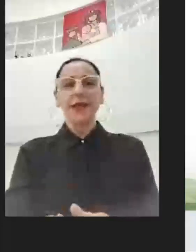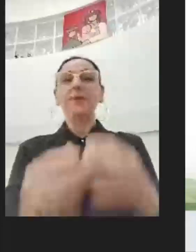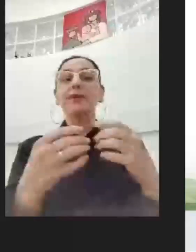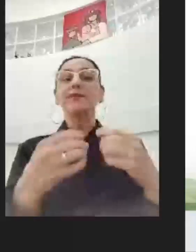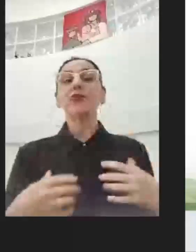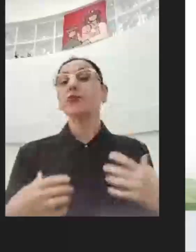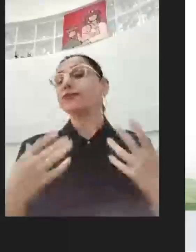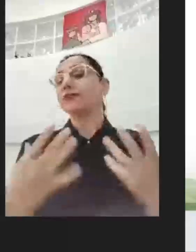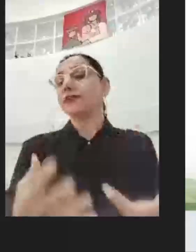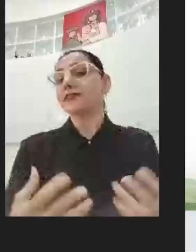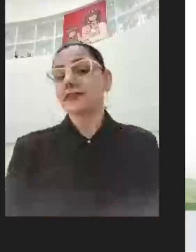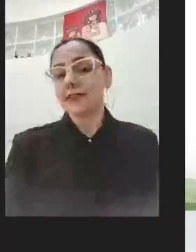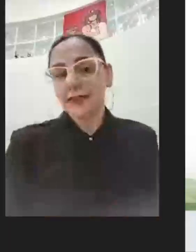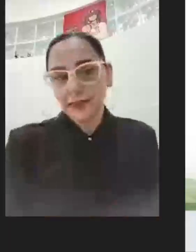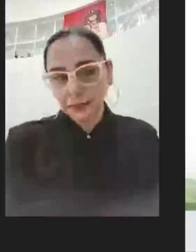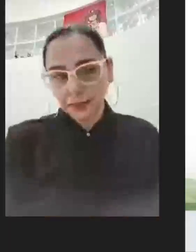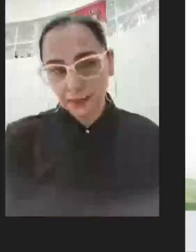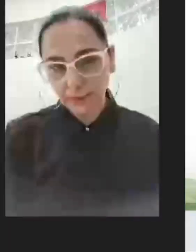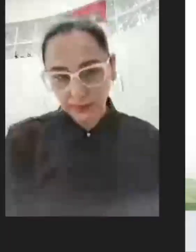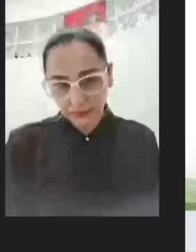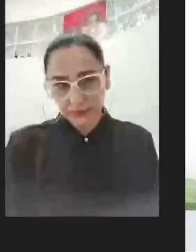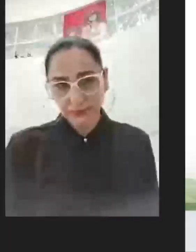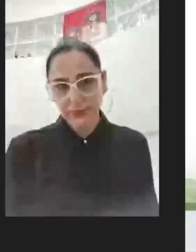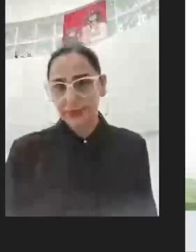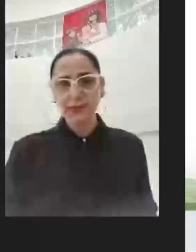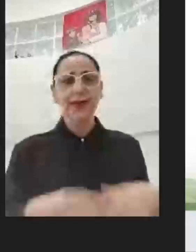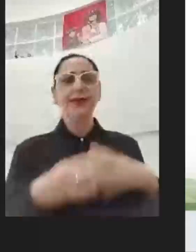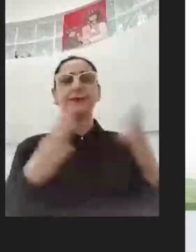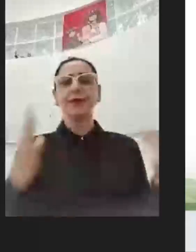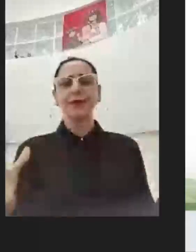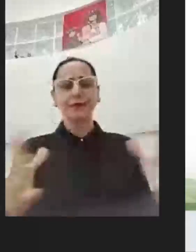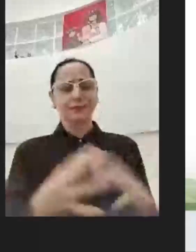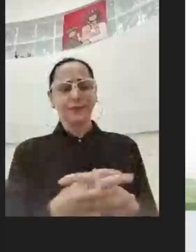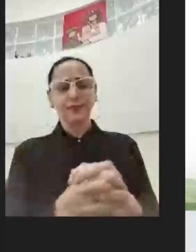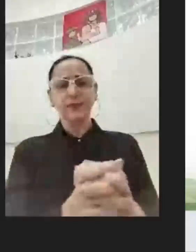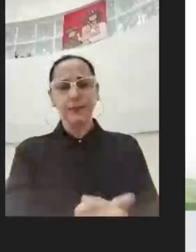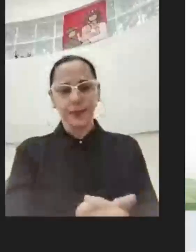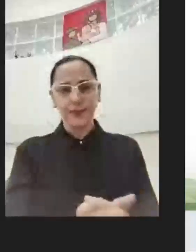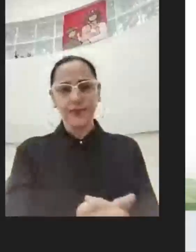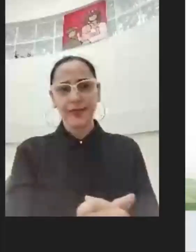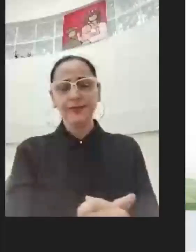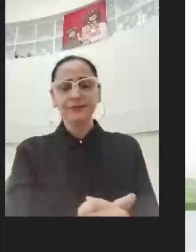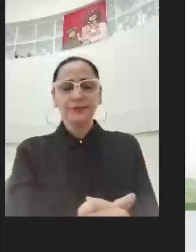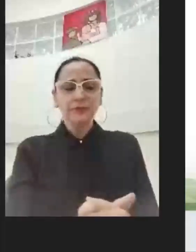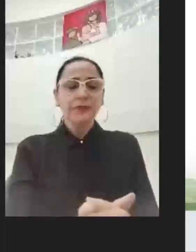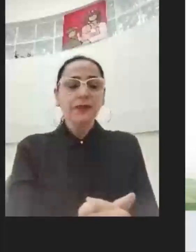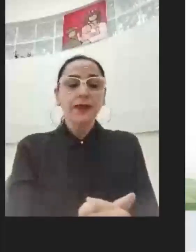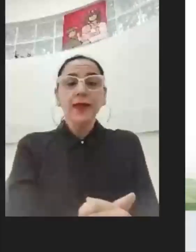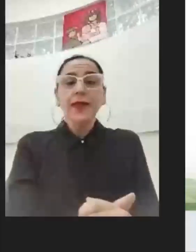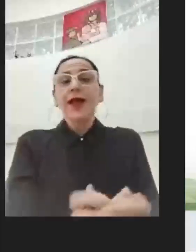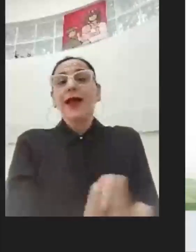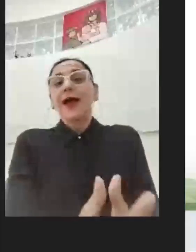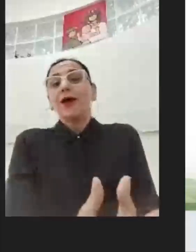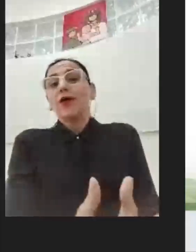de vaca. Mas e como oferecer esse leite para os bebês? Isso lá bem antigamente,